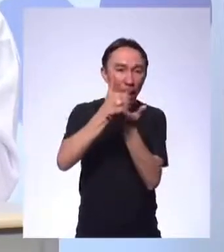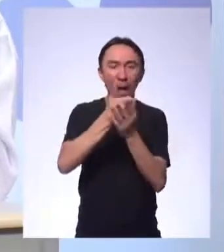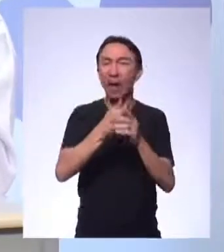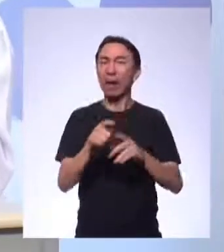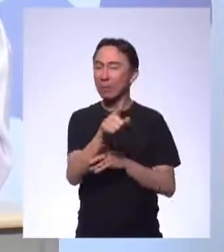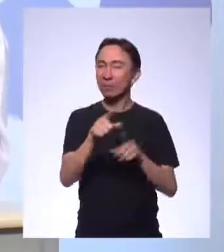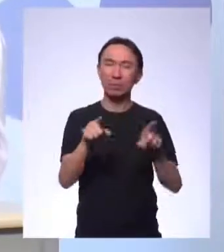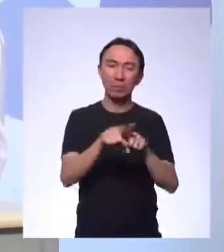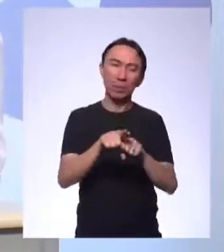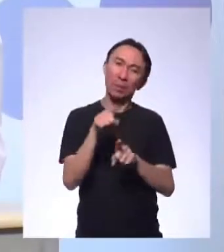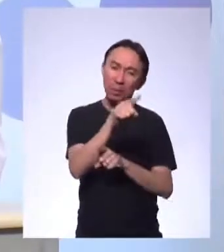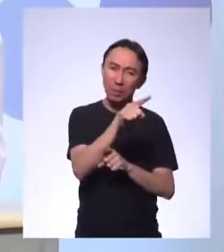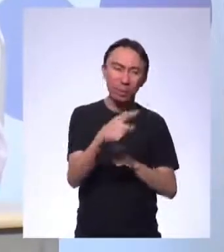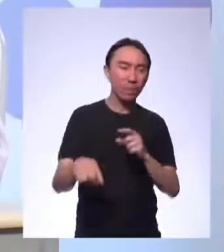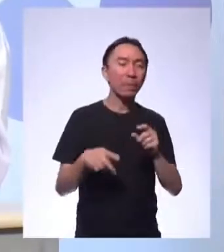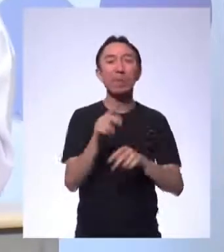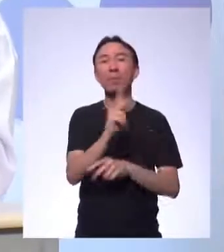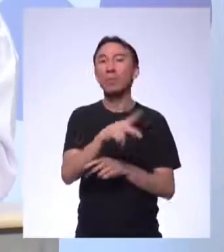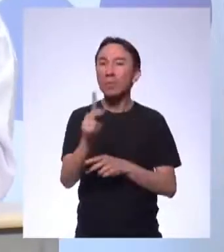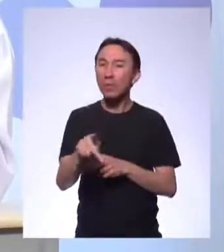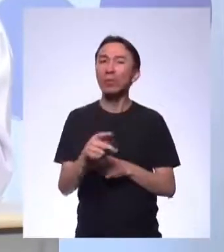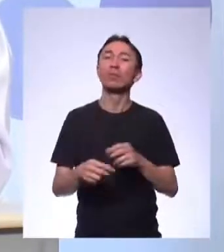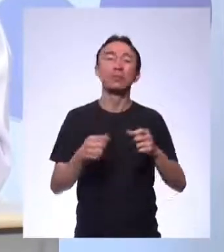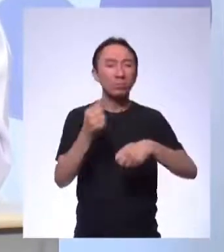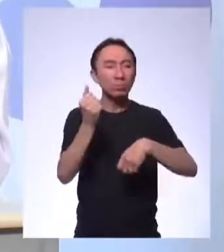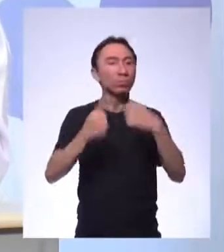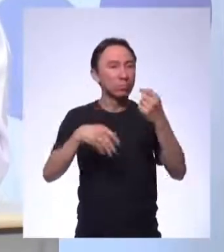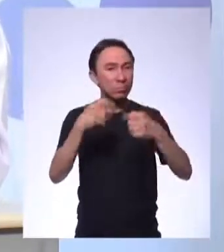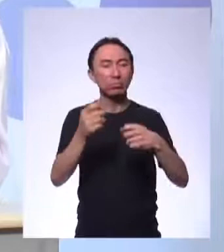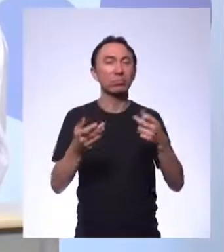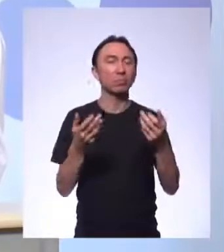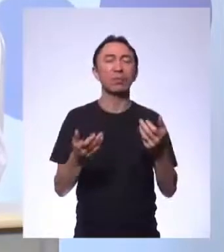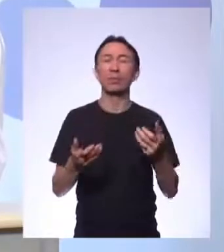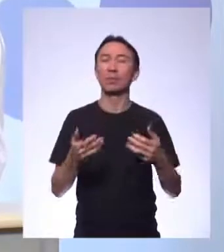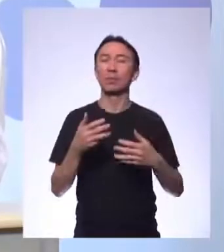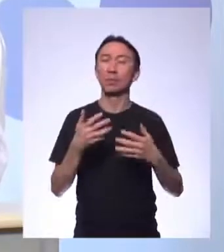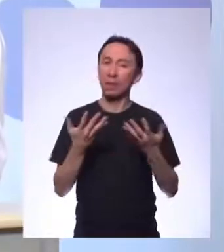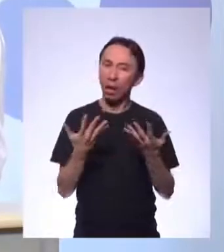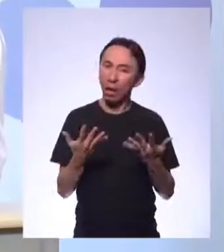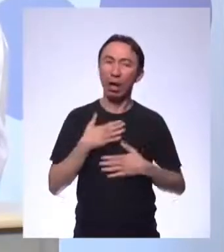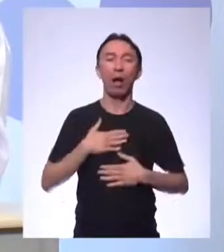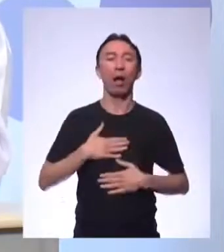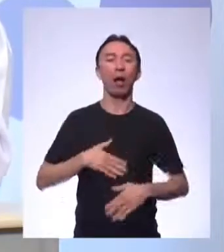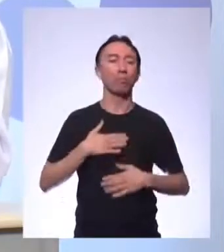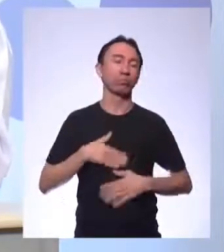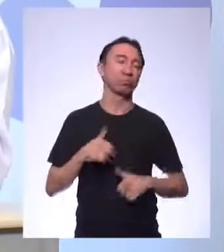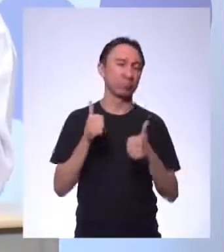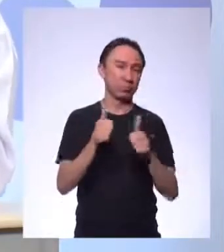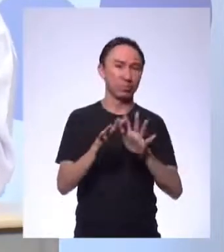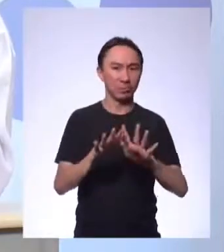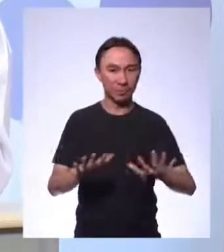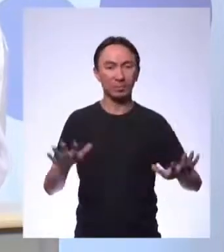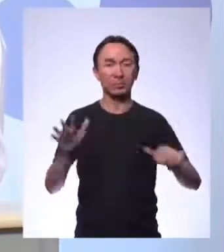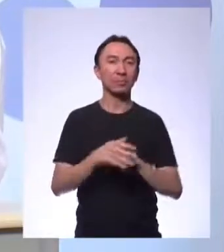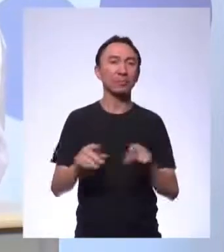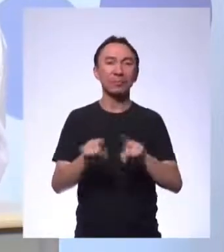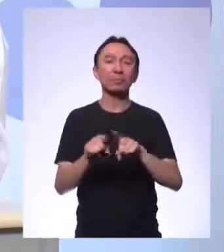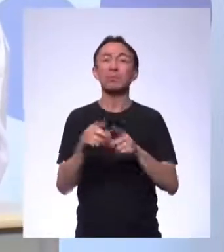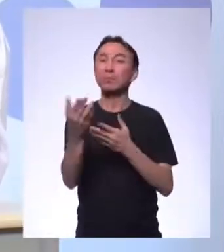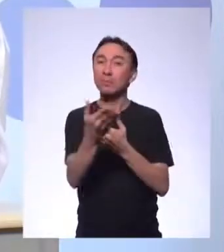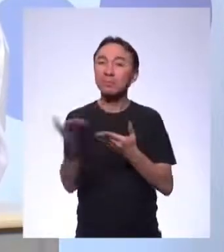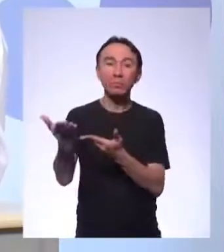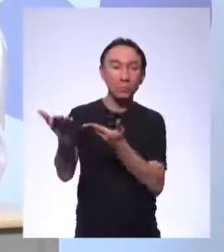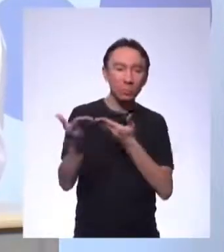forma muito mais tranquila. Eu quero aproveitar já para dar as boas-vindas a você, aos seus responsáveis que possam